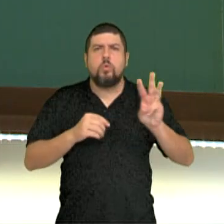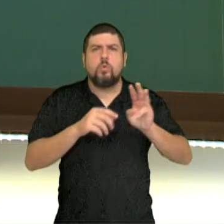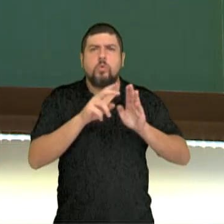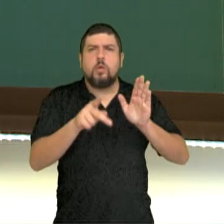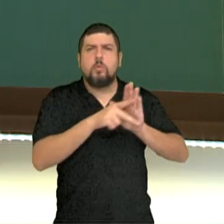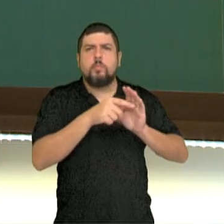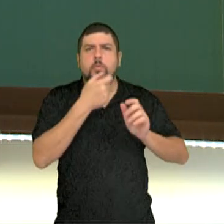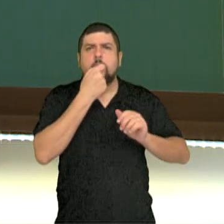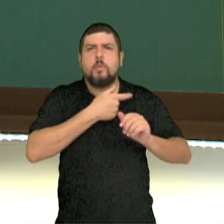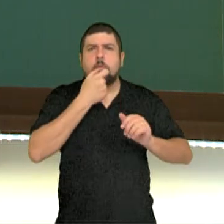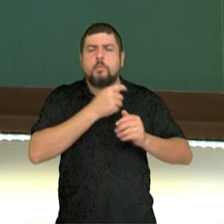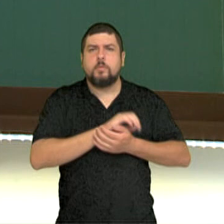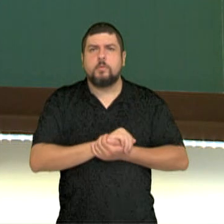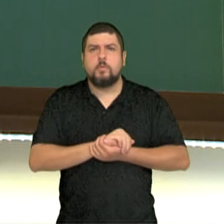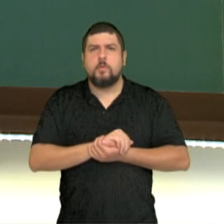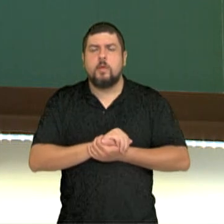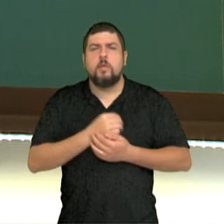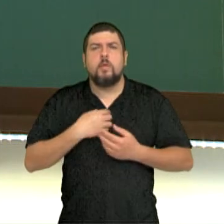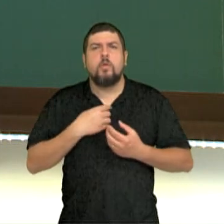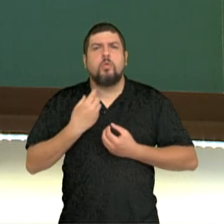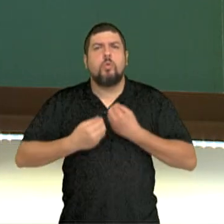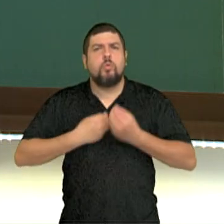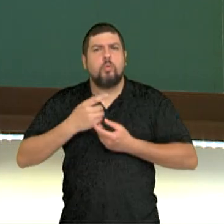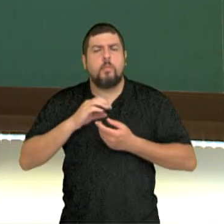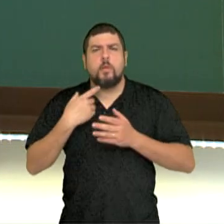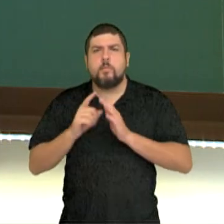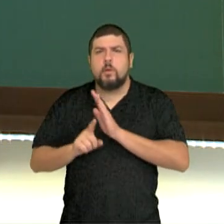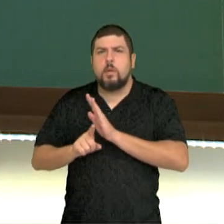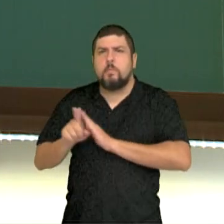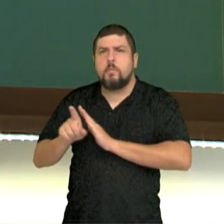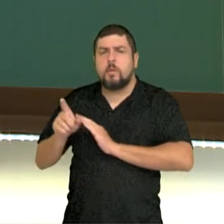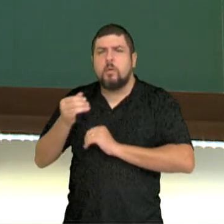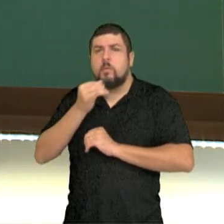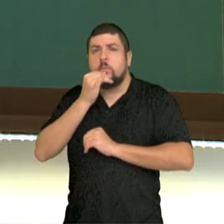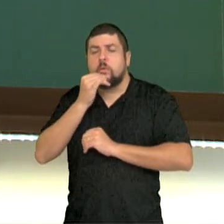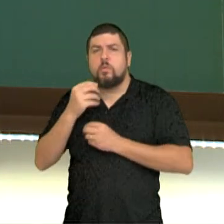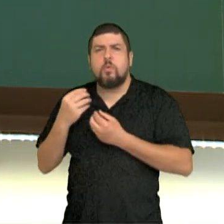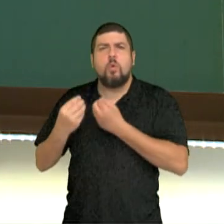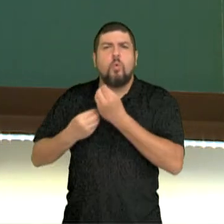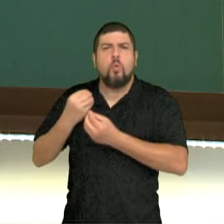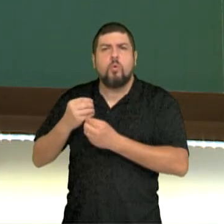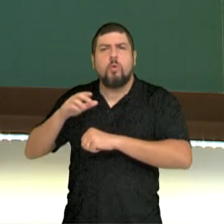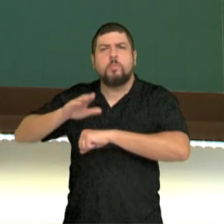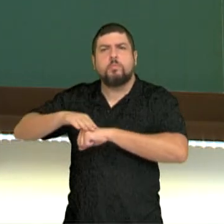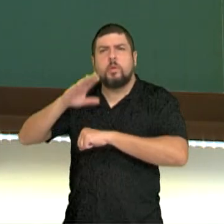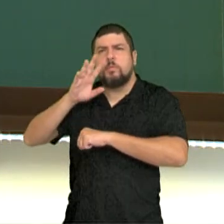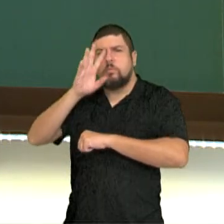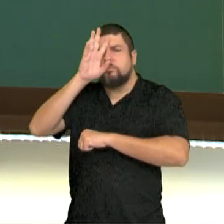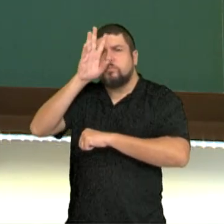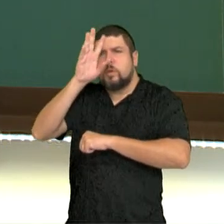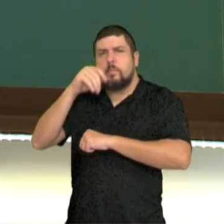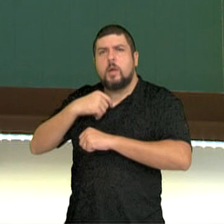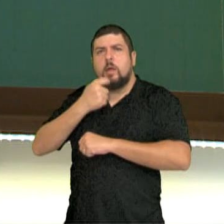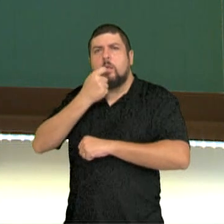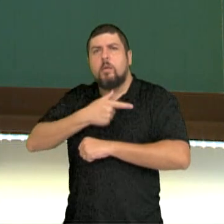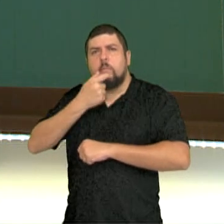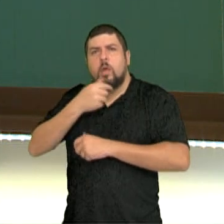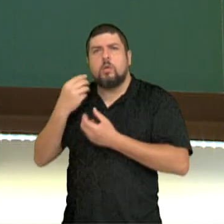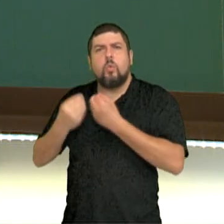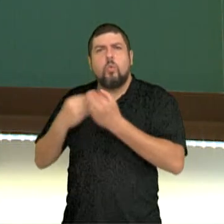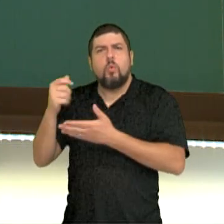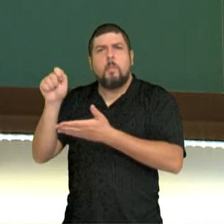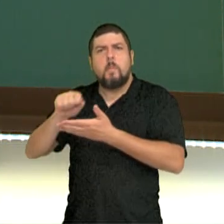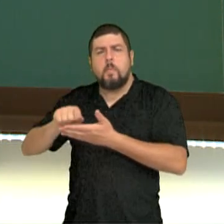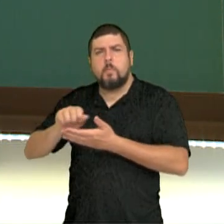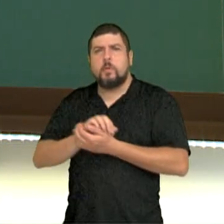Então, um blog de produção de comédia. Talvez as perguntas fossem, ah, o teu processo de criação das piadas, como que acontece? E aqui